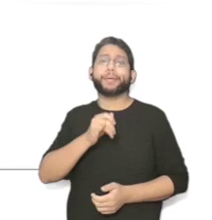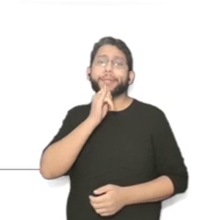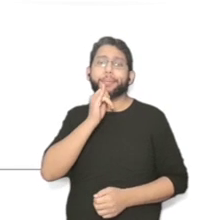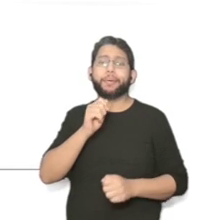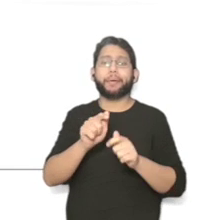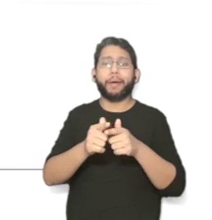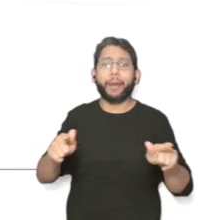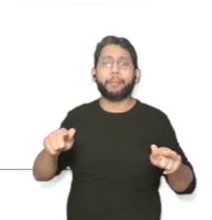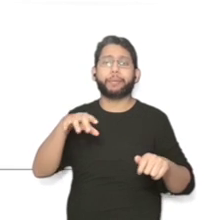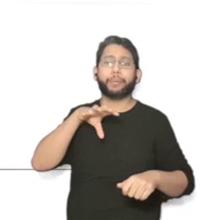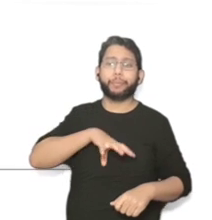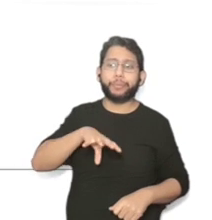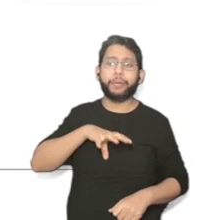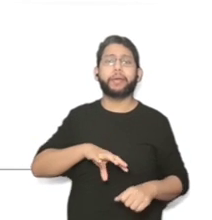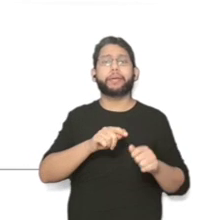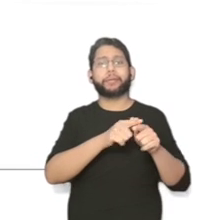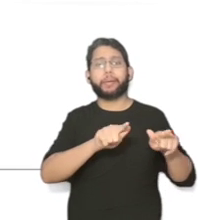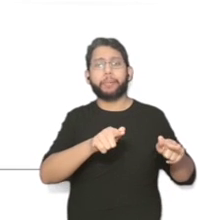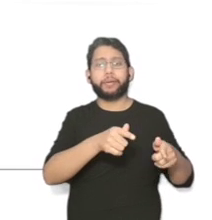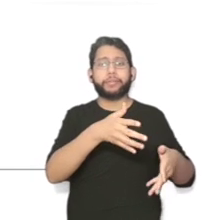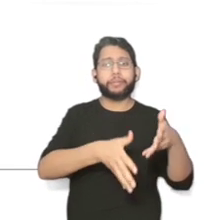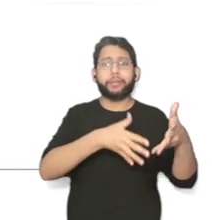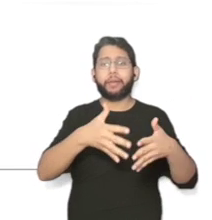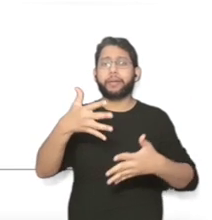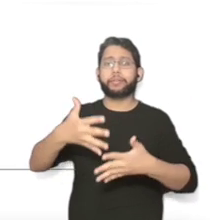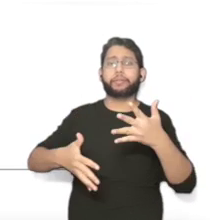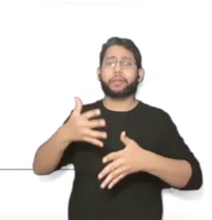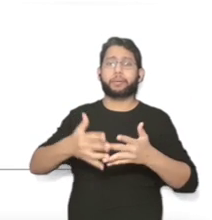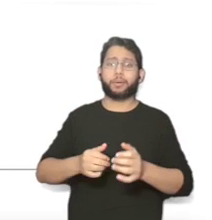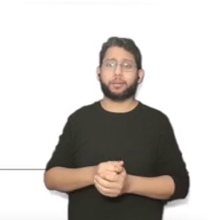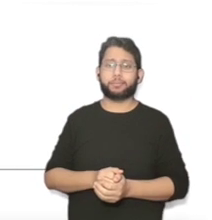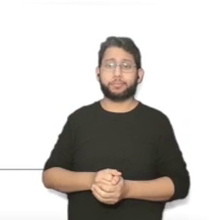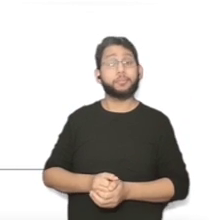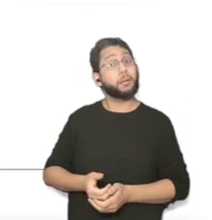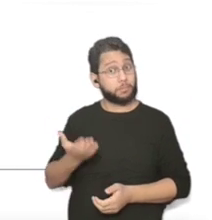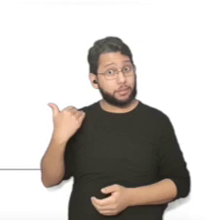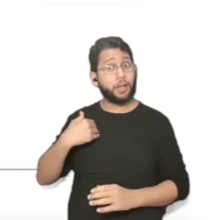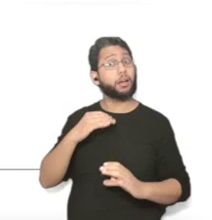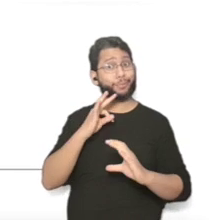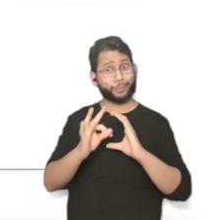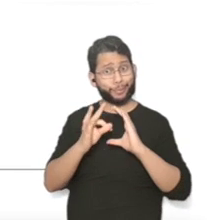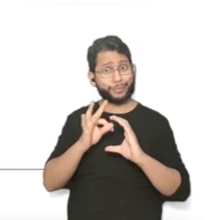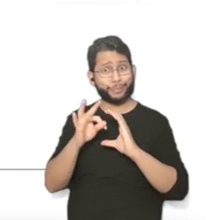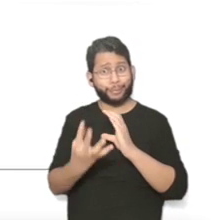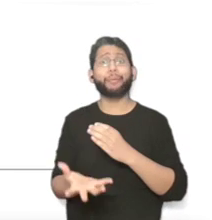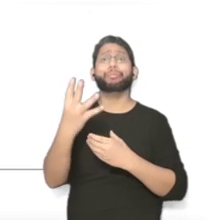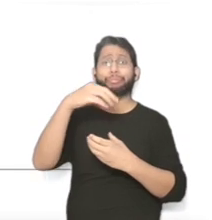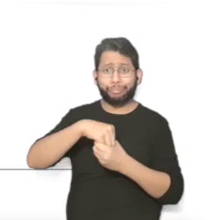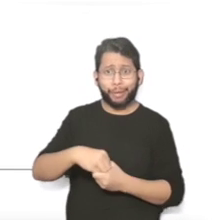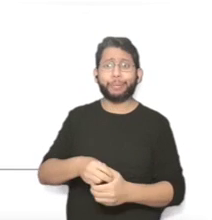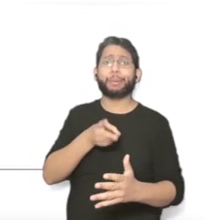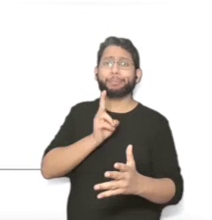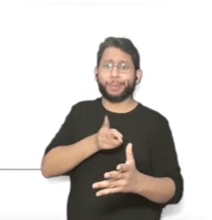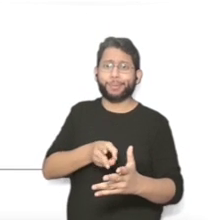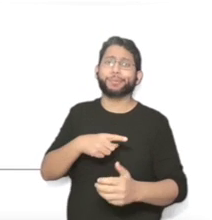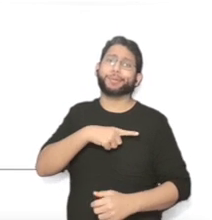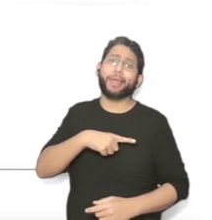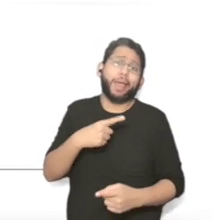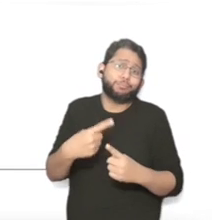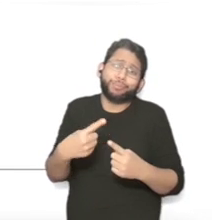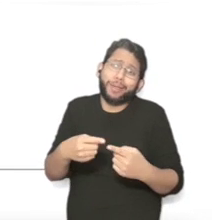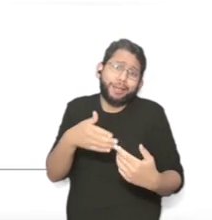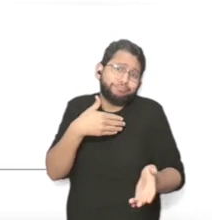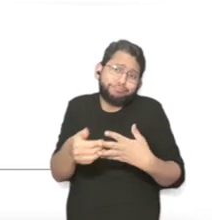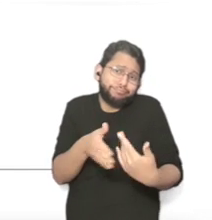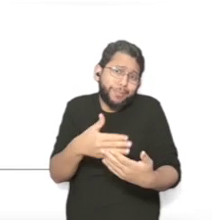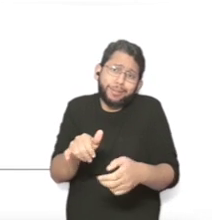criticado, porque não respeitava nem a gramática do português, nem a gramática da língua de sinais. E a comunicação total se usava muito desse recurso, né,